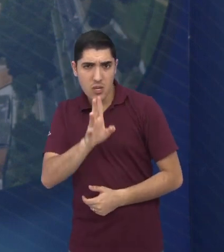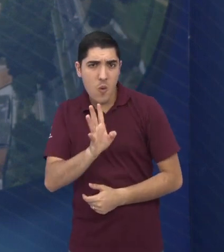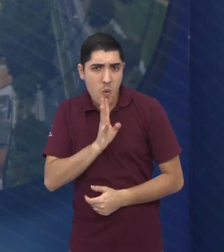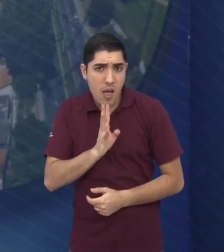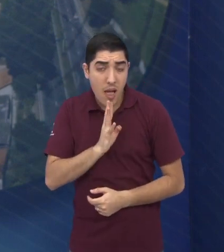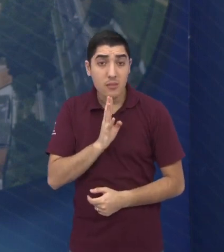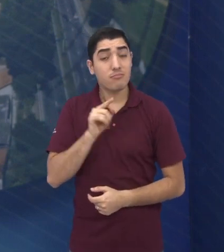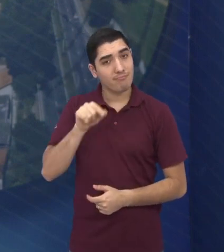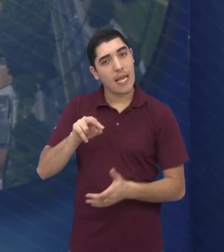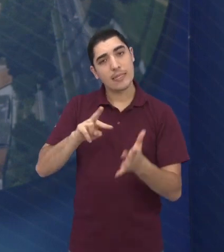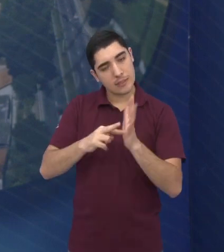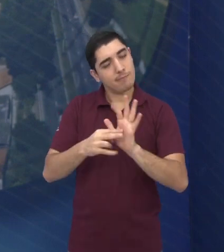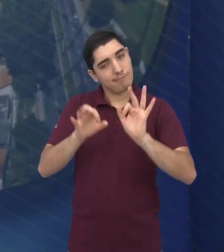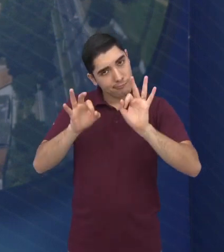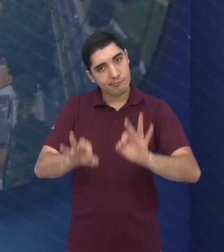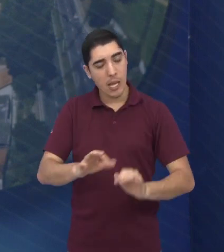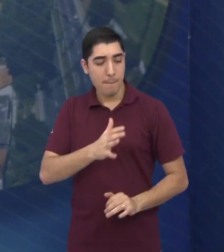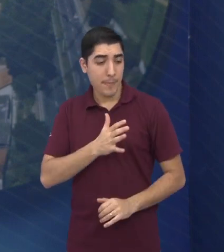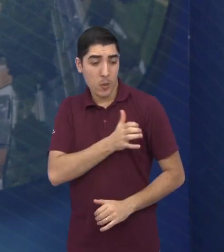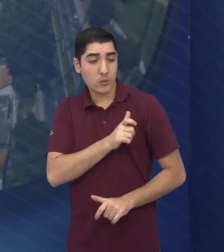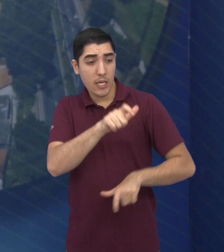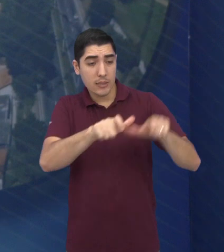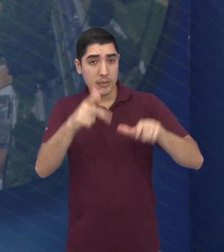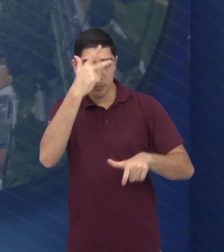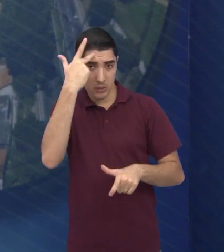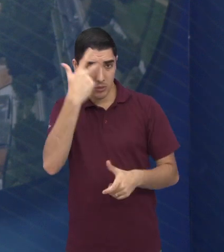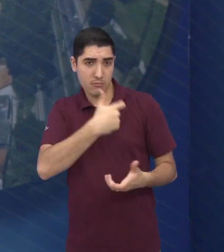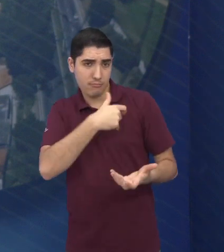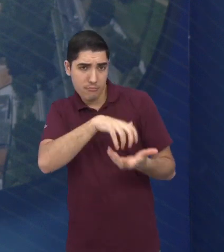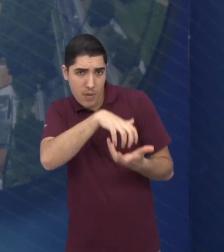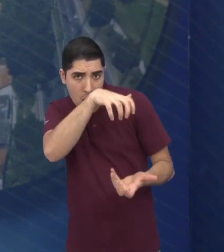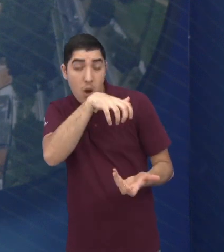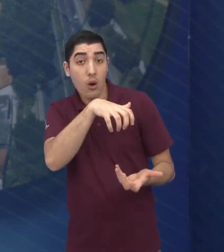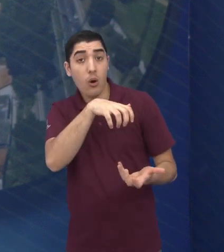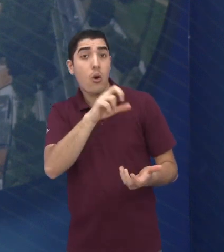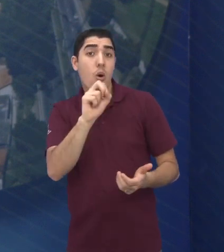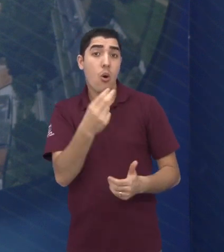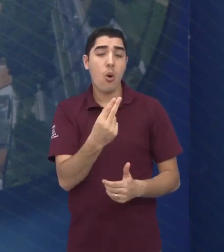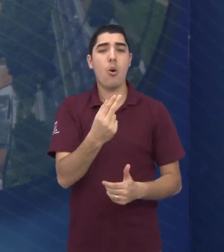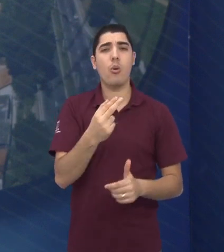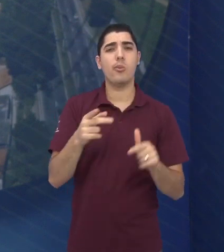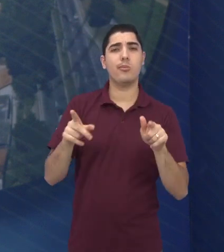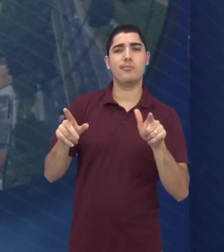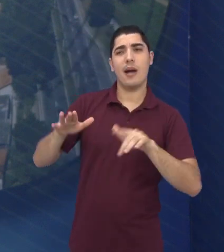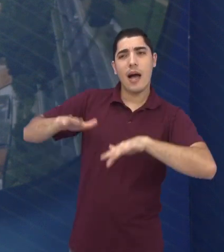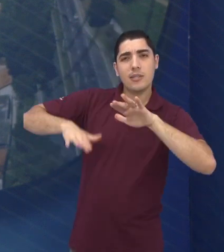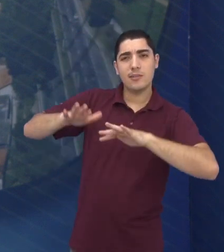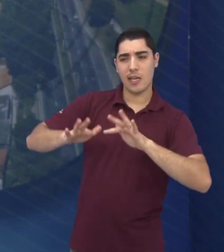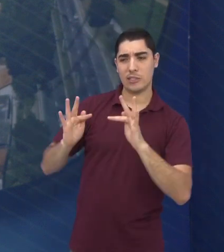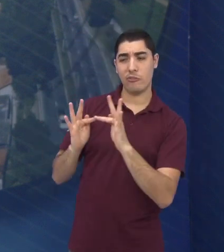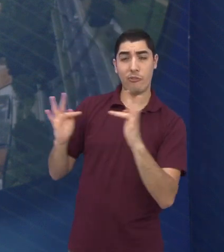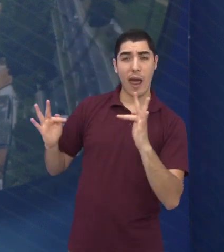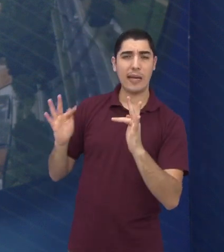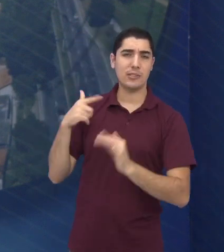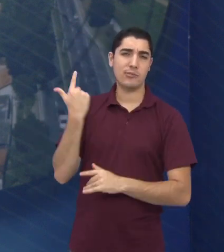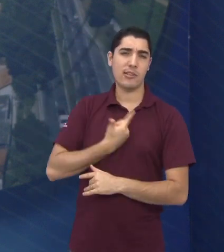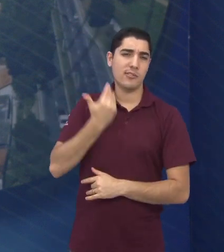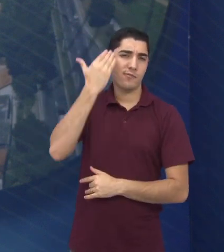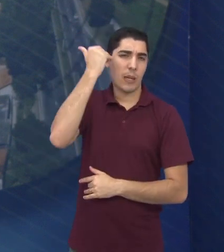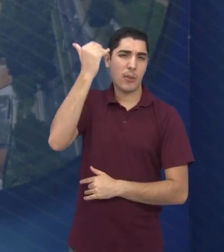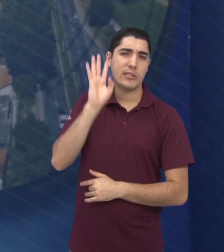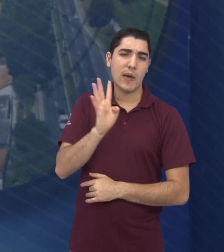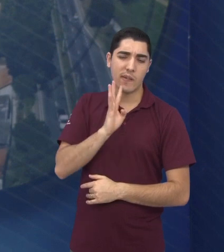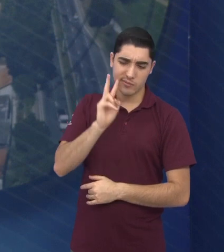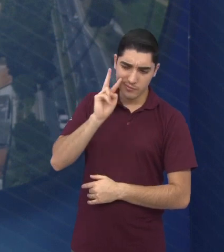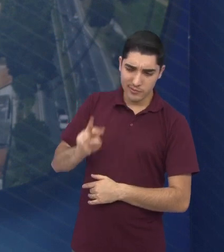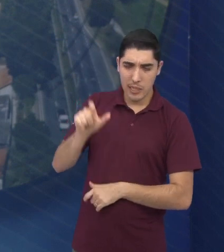Gente, etarismo é o preconceito contra pessoas mais velhas. E também aquelas muitas frases que a gente fala que infelizmente já estão tão